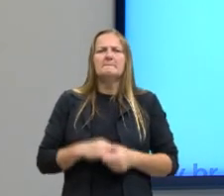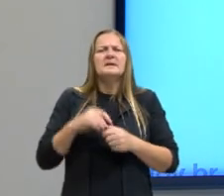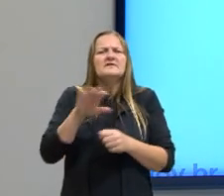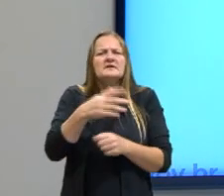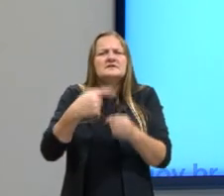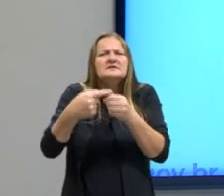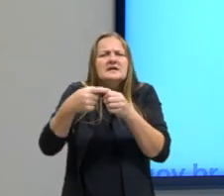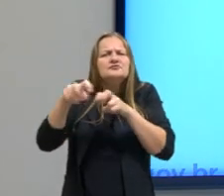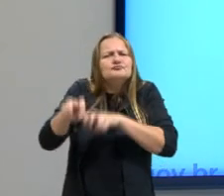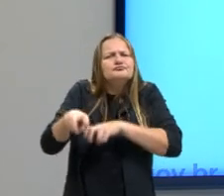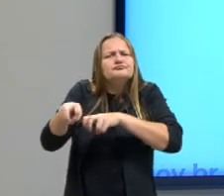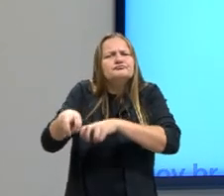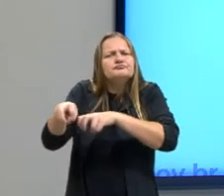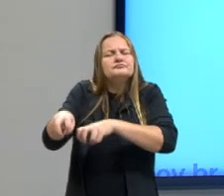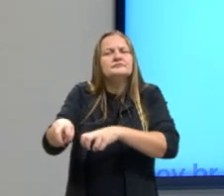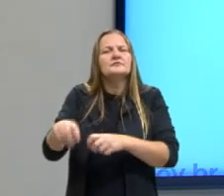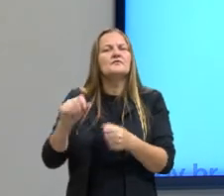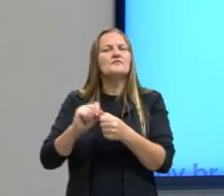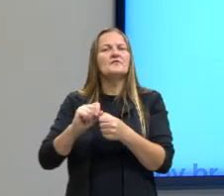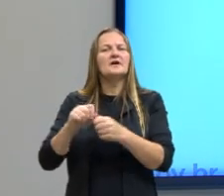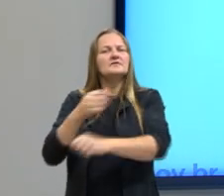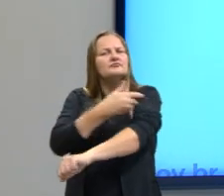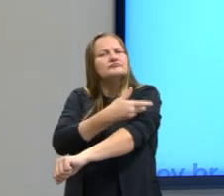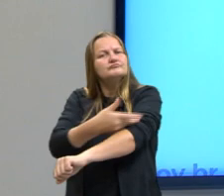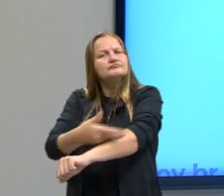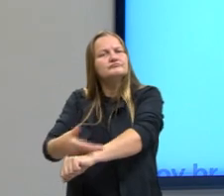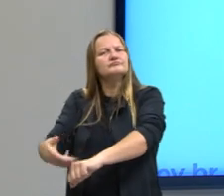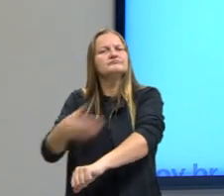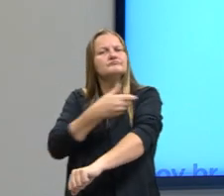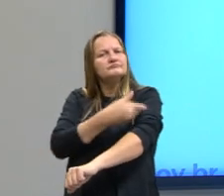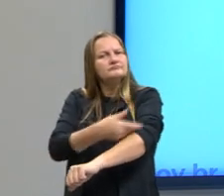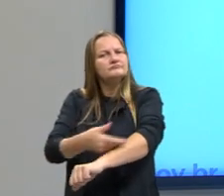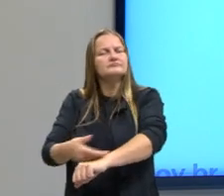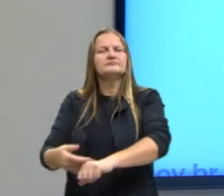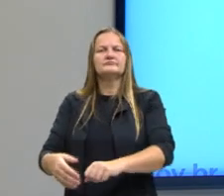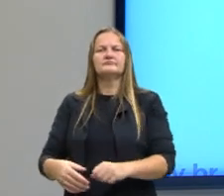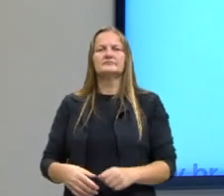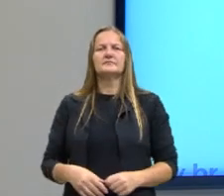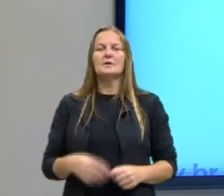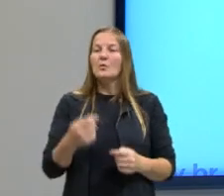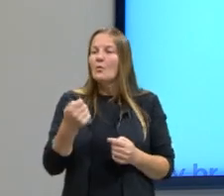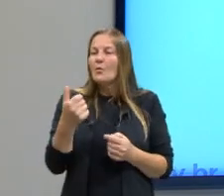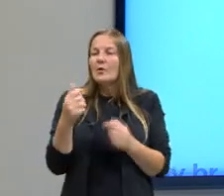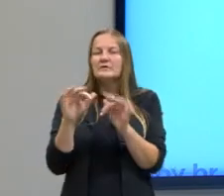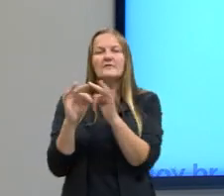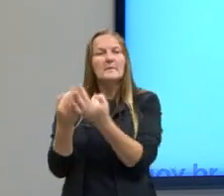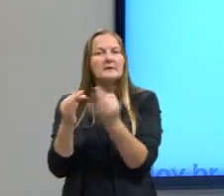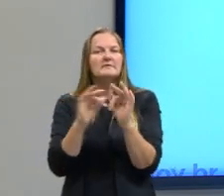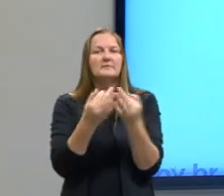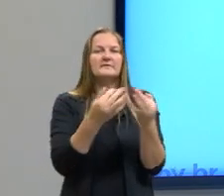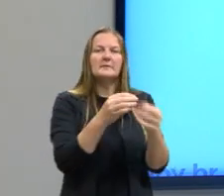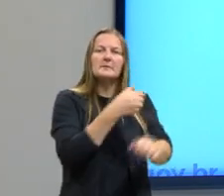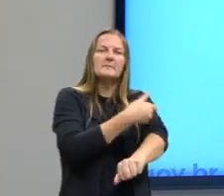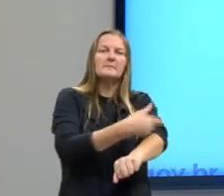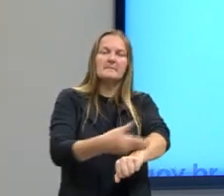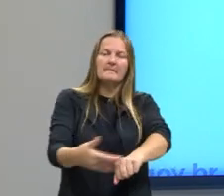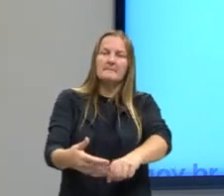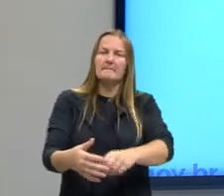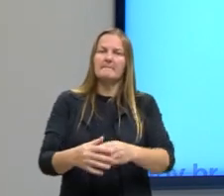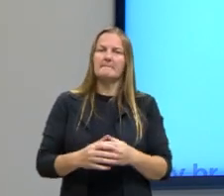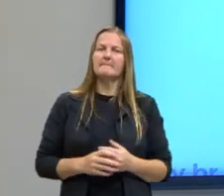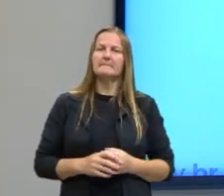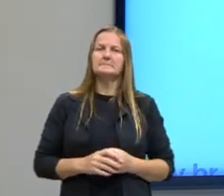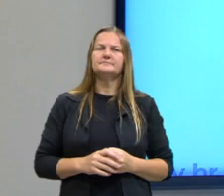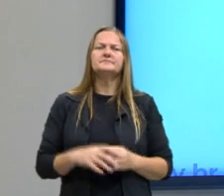interior o que elas fazem as suas atividades são muito semelhantes abaixo